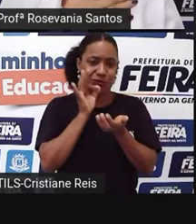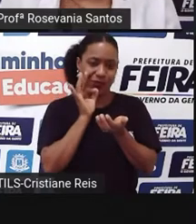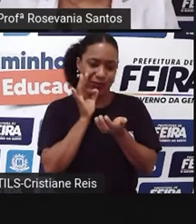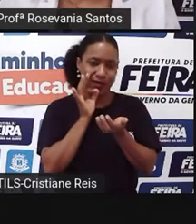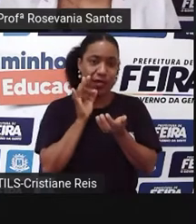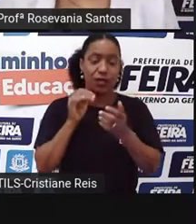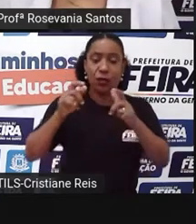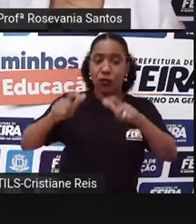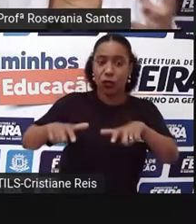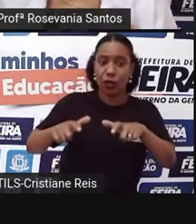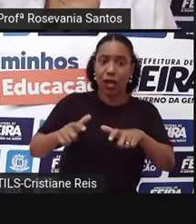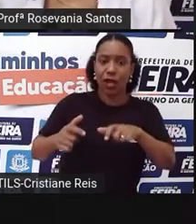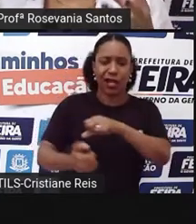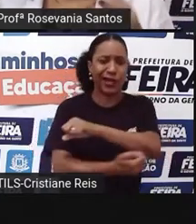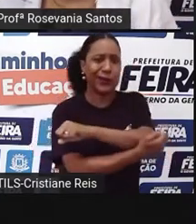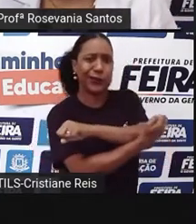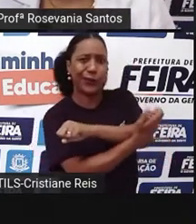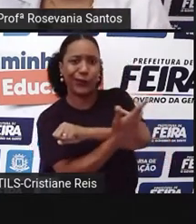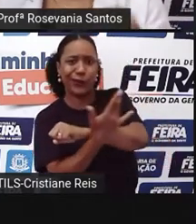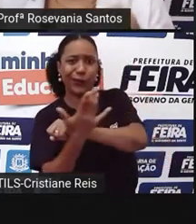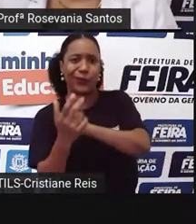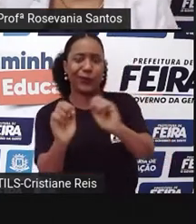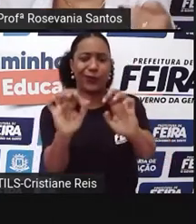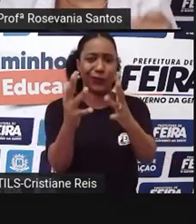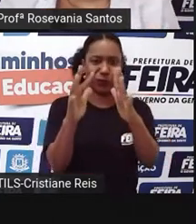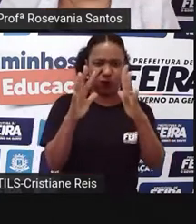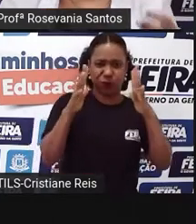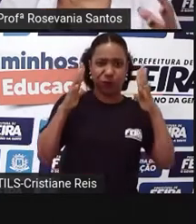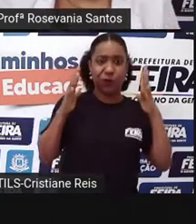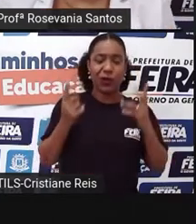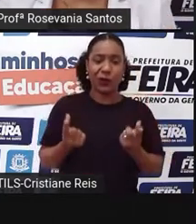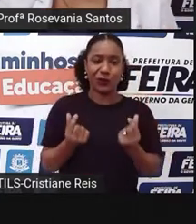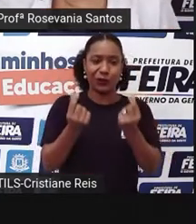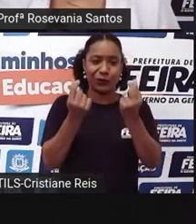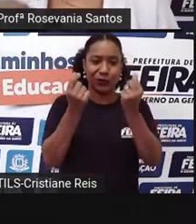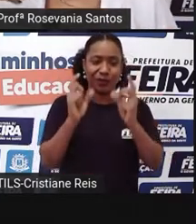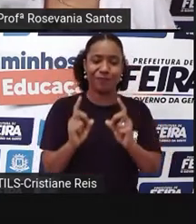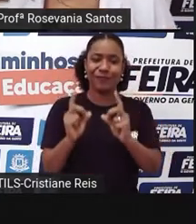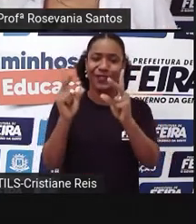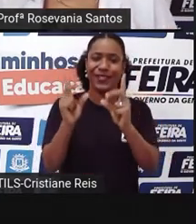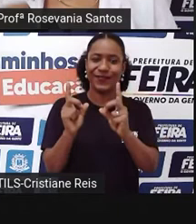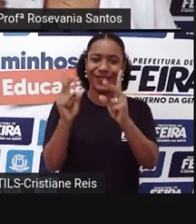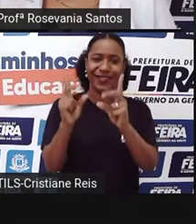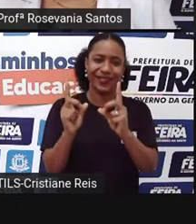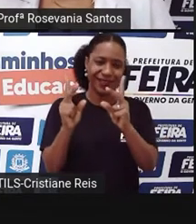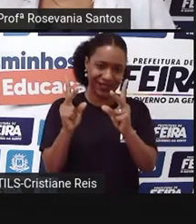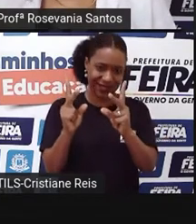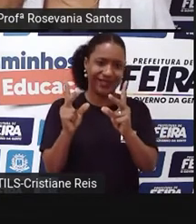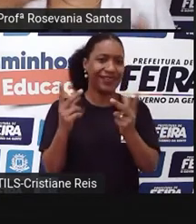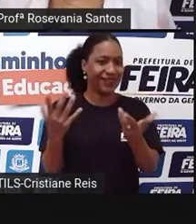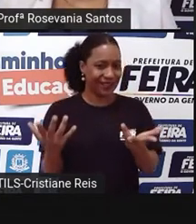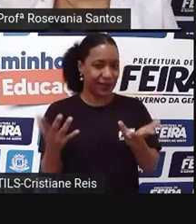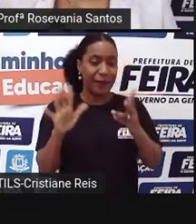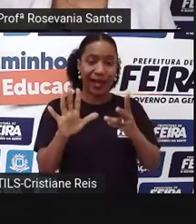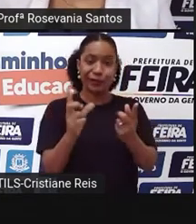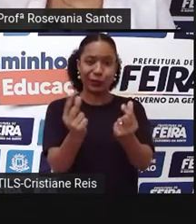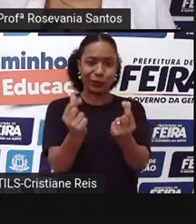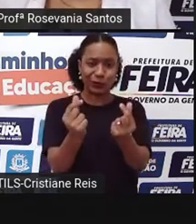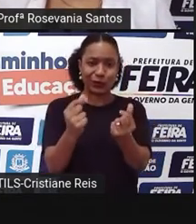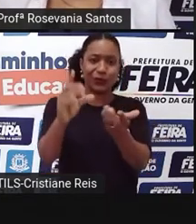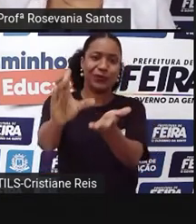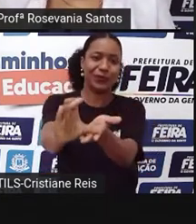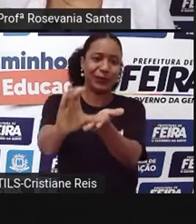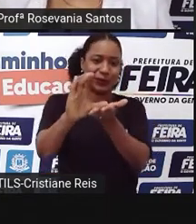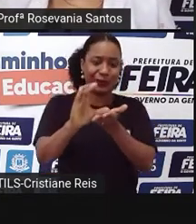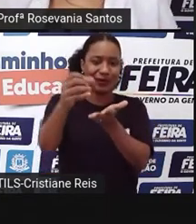aquele lugar e cuja riqueza também ficava no lugar, diferente, né, da cana-de-açúcar e principalmente da